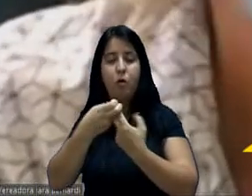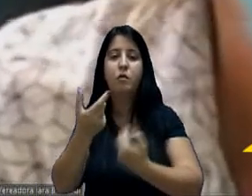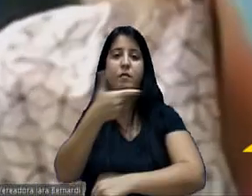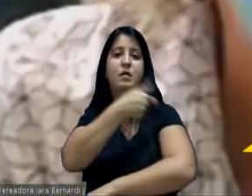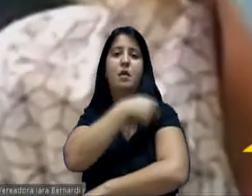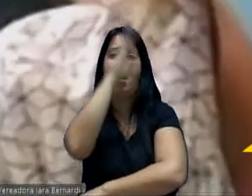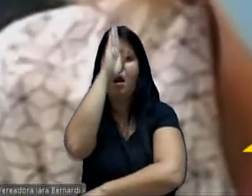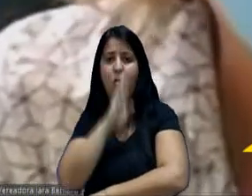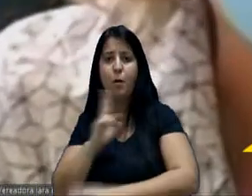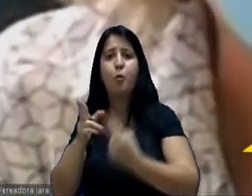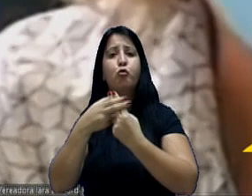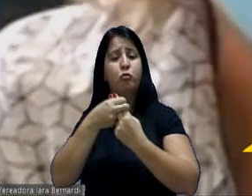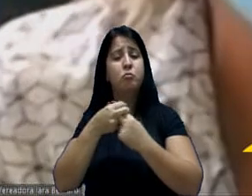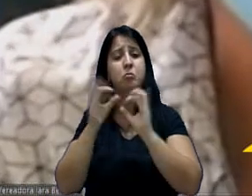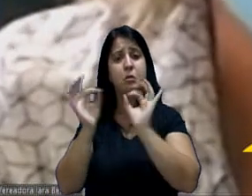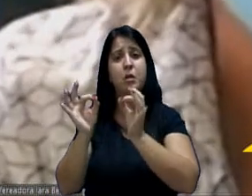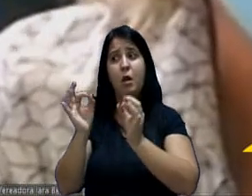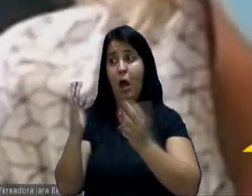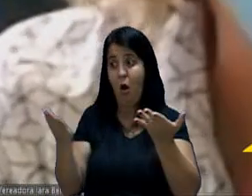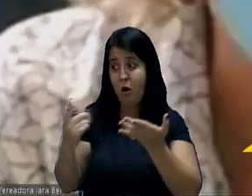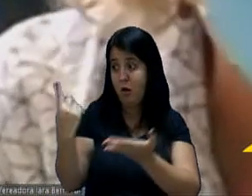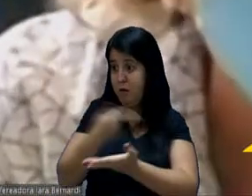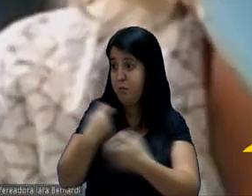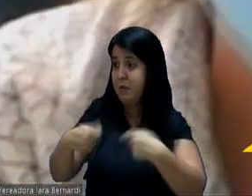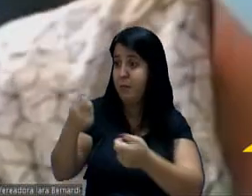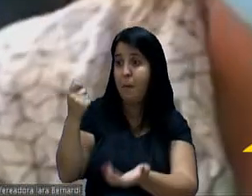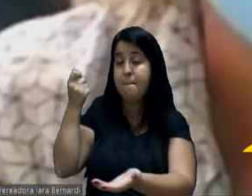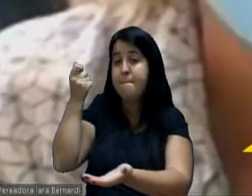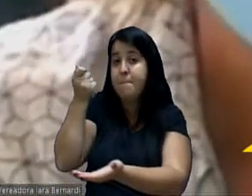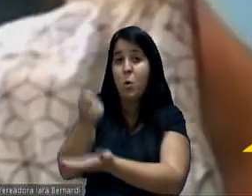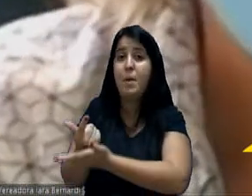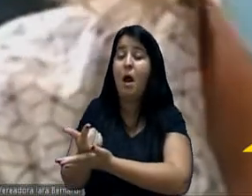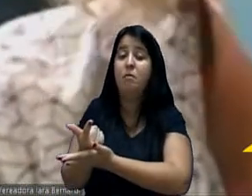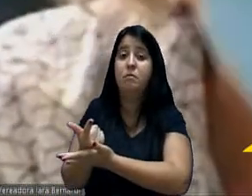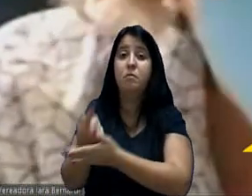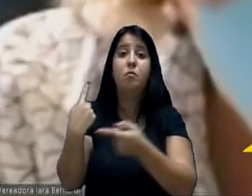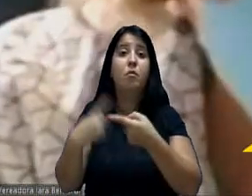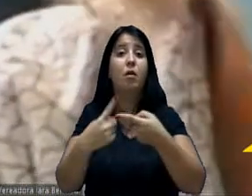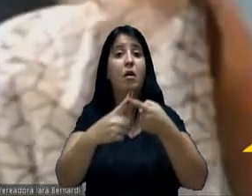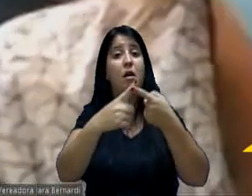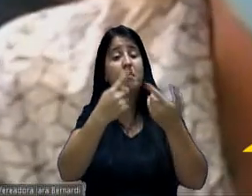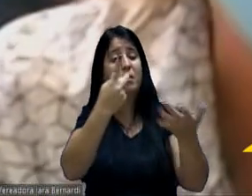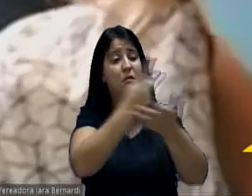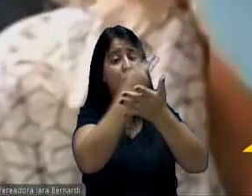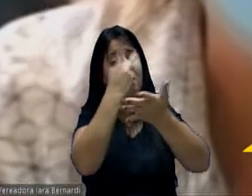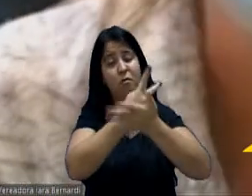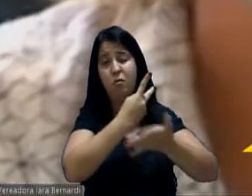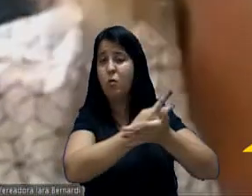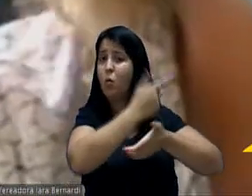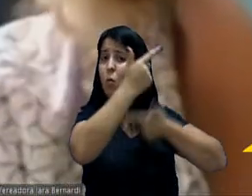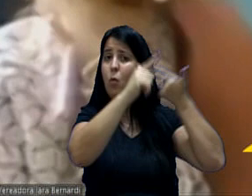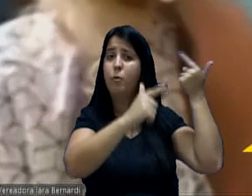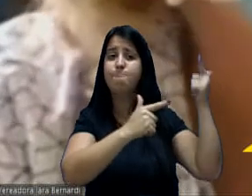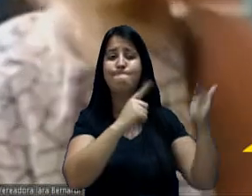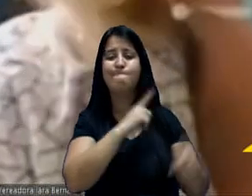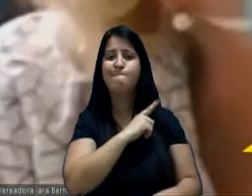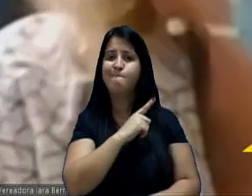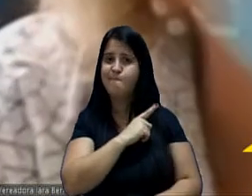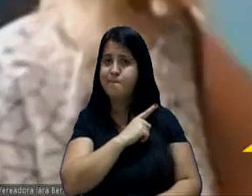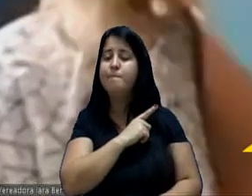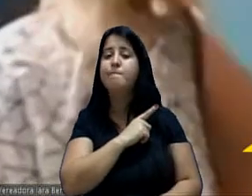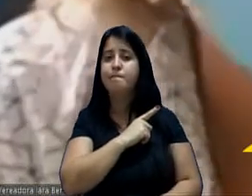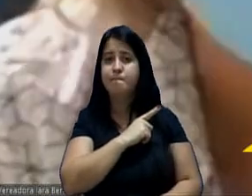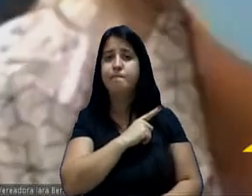sempre, nós vamos ter que comprar e pagar pelos desacertos, pelos erros gravíssimos, pela ausência, pela